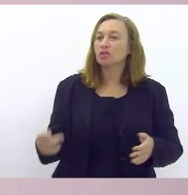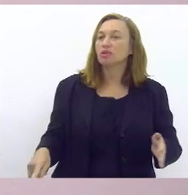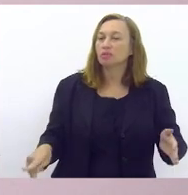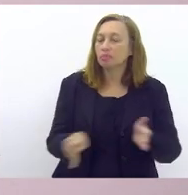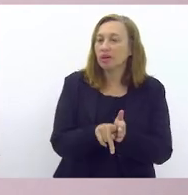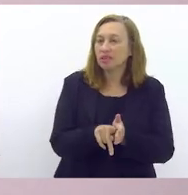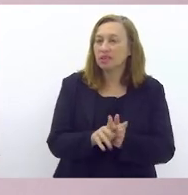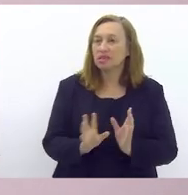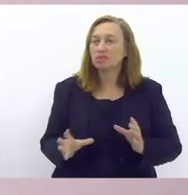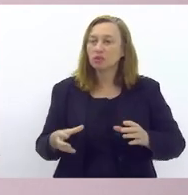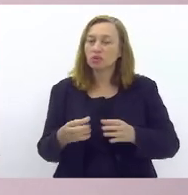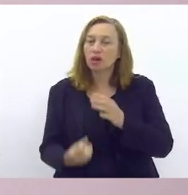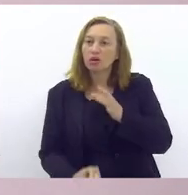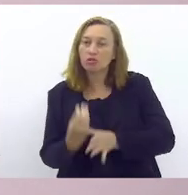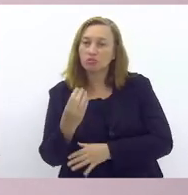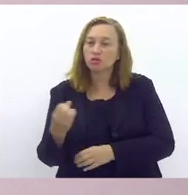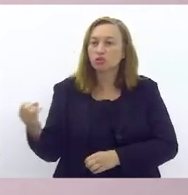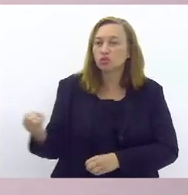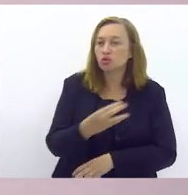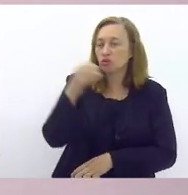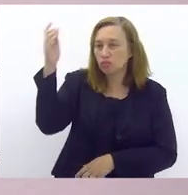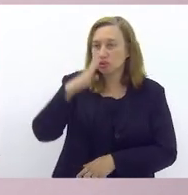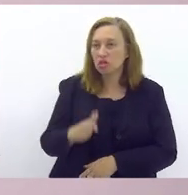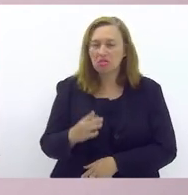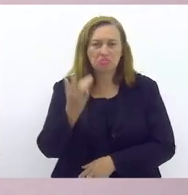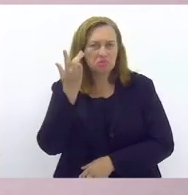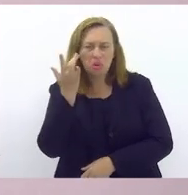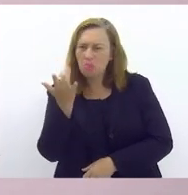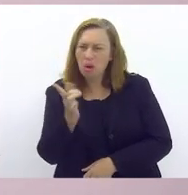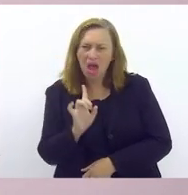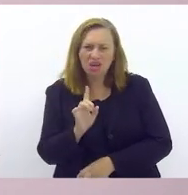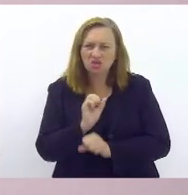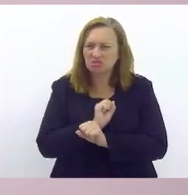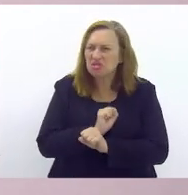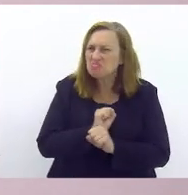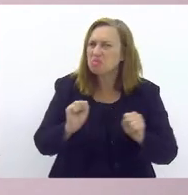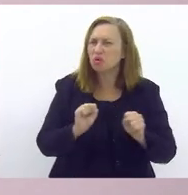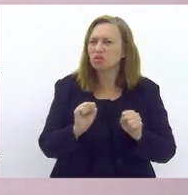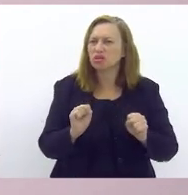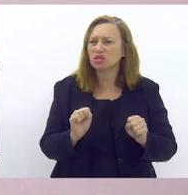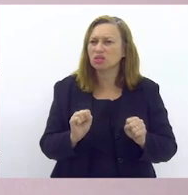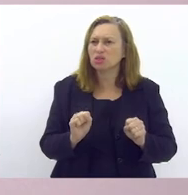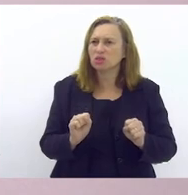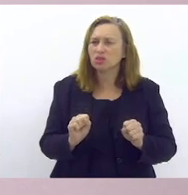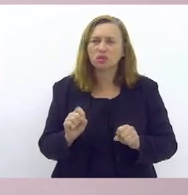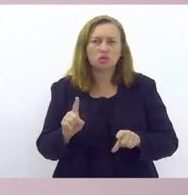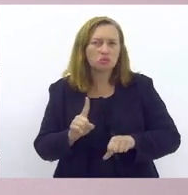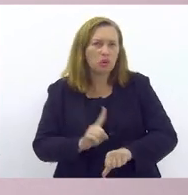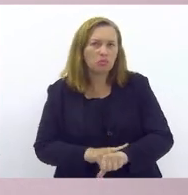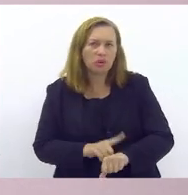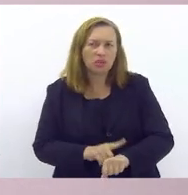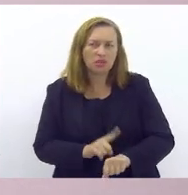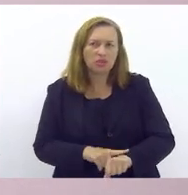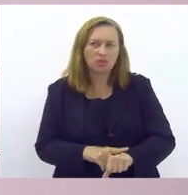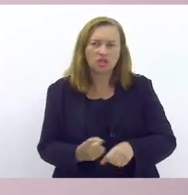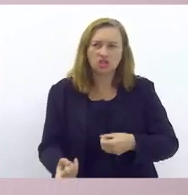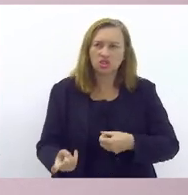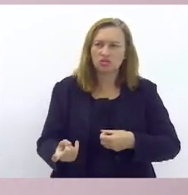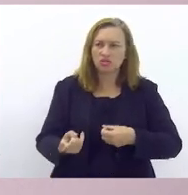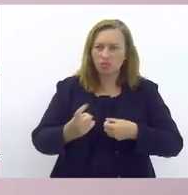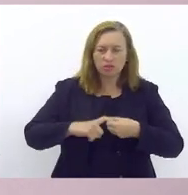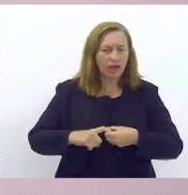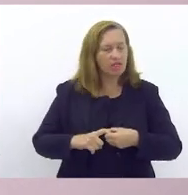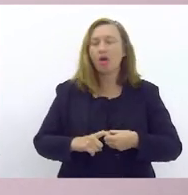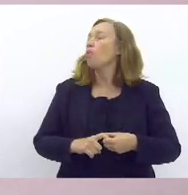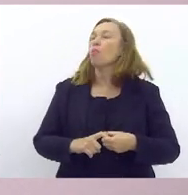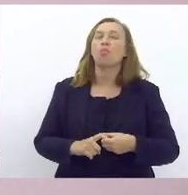da construção do novo Brasil, porque eu não acho possível no atual momento, a gente recuar. A gente